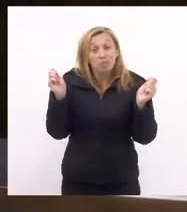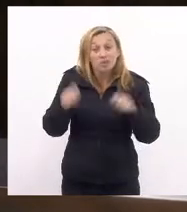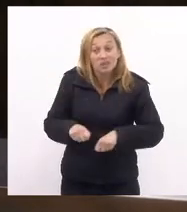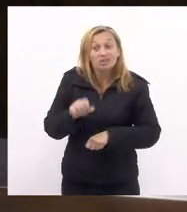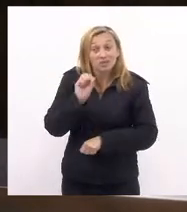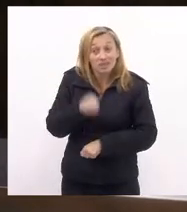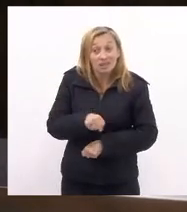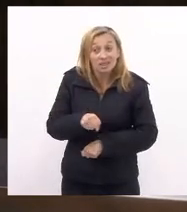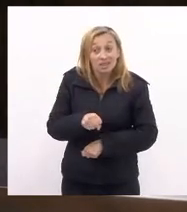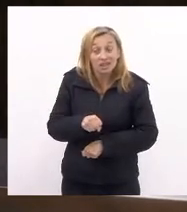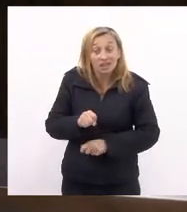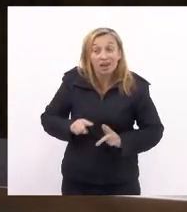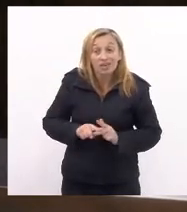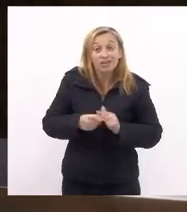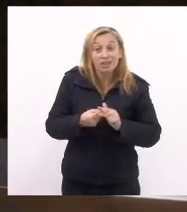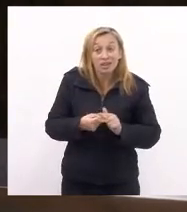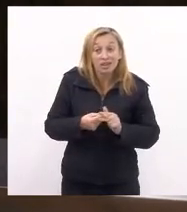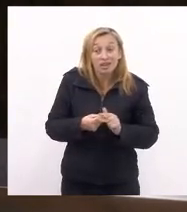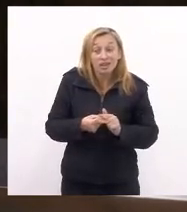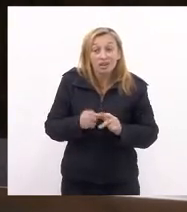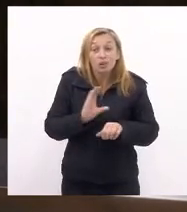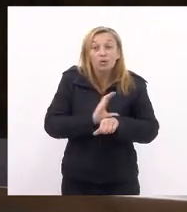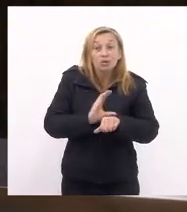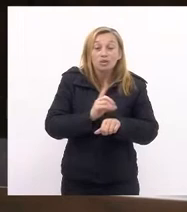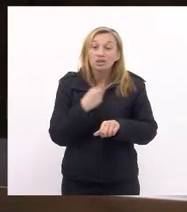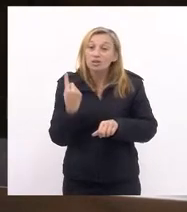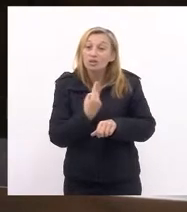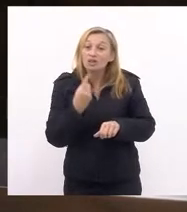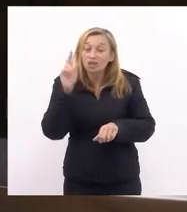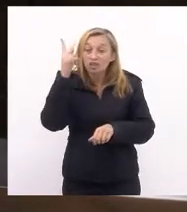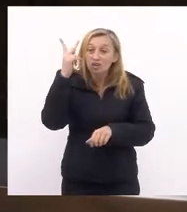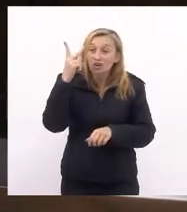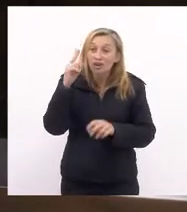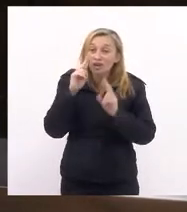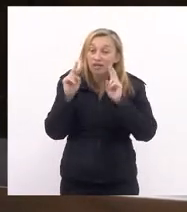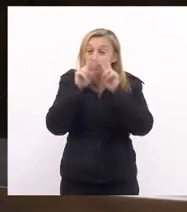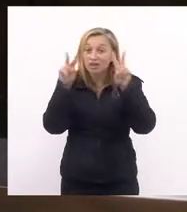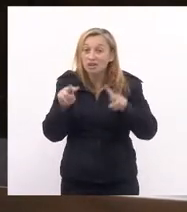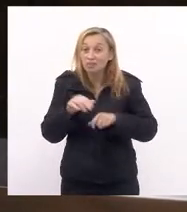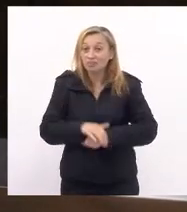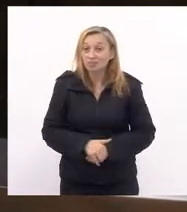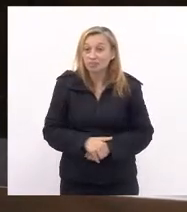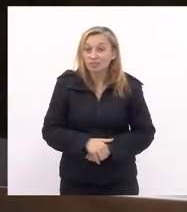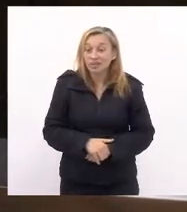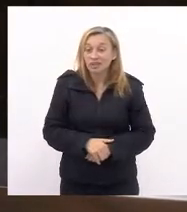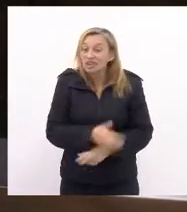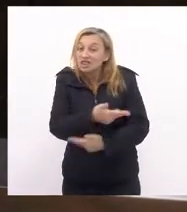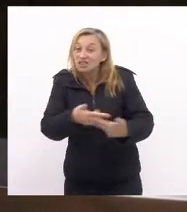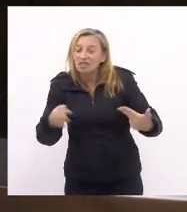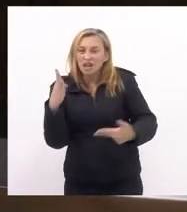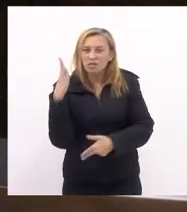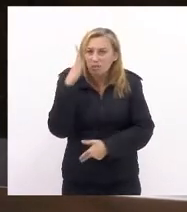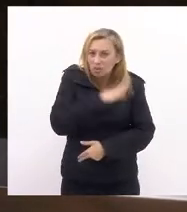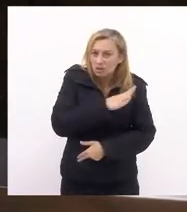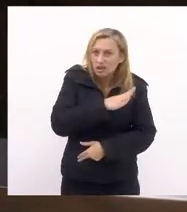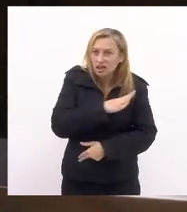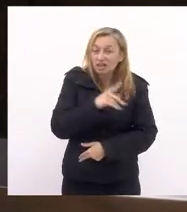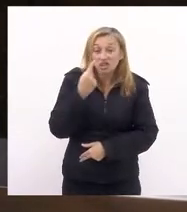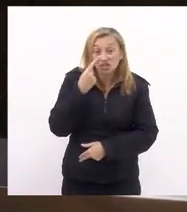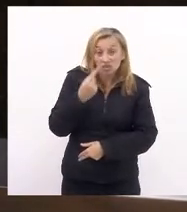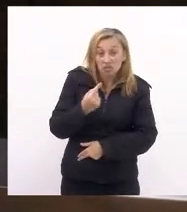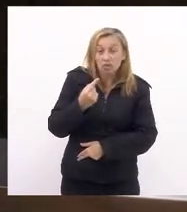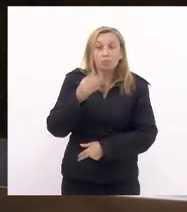possível alterar o curso da nossa história sob o ponto de vista de tantas maldades que a gente tem